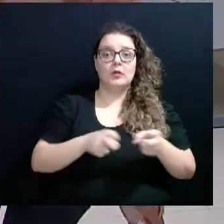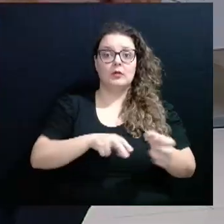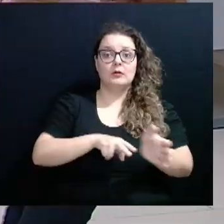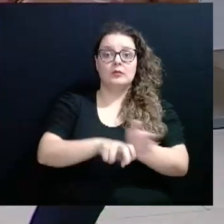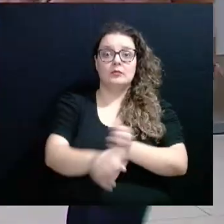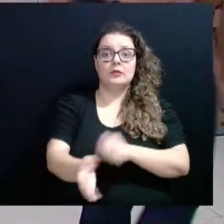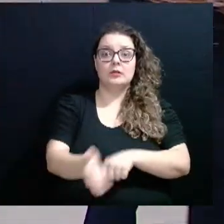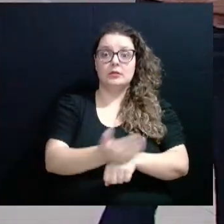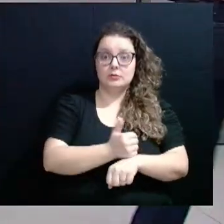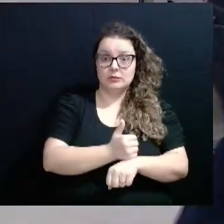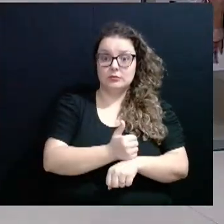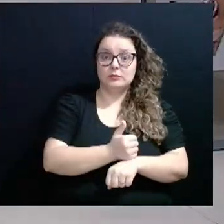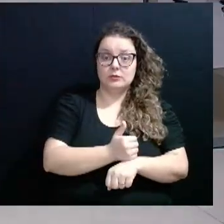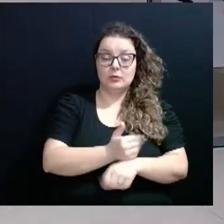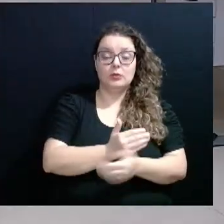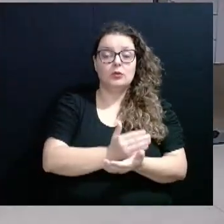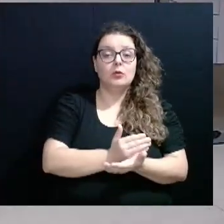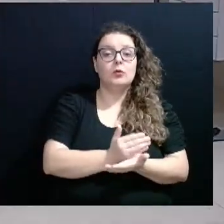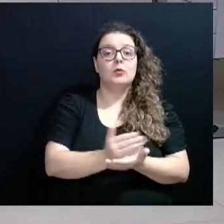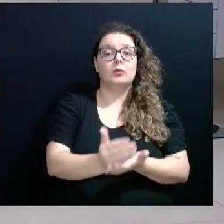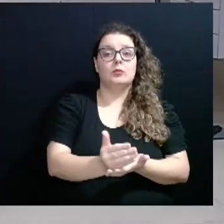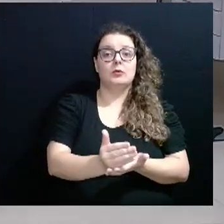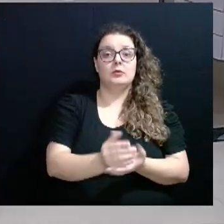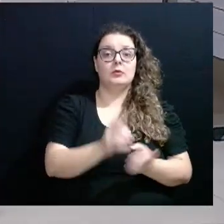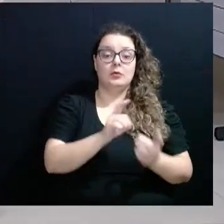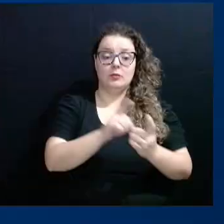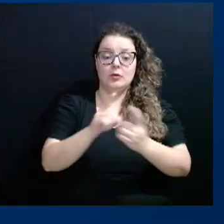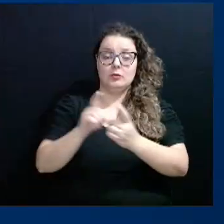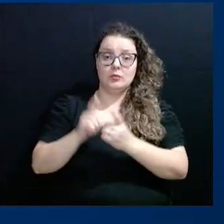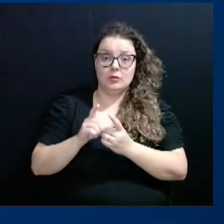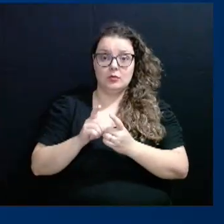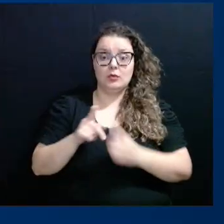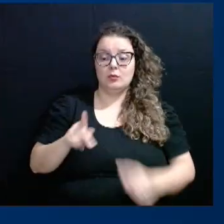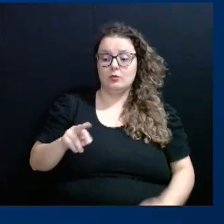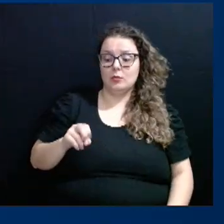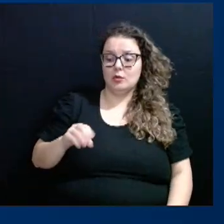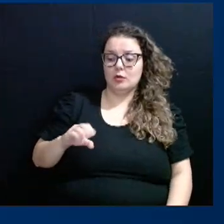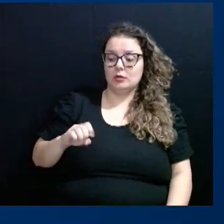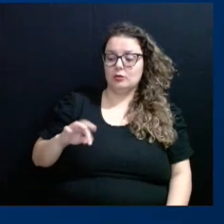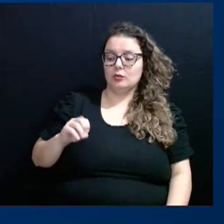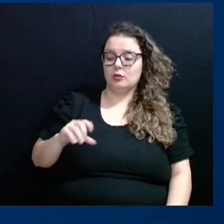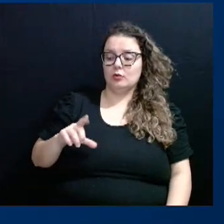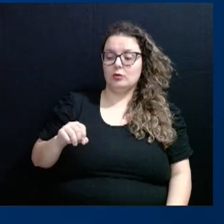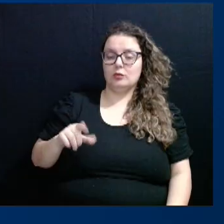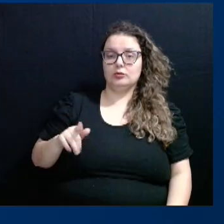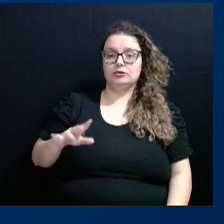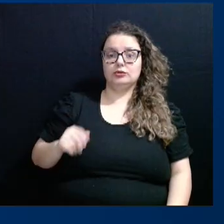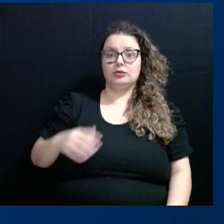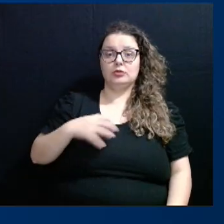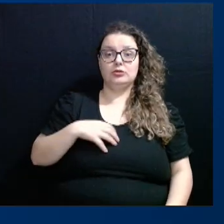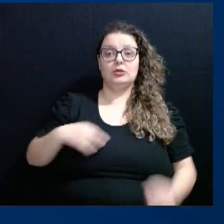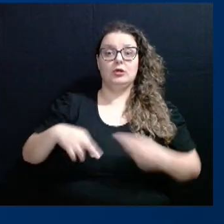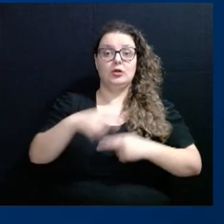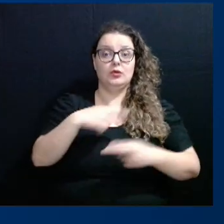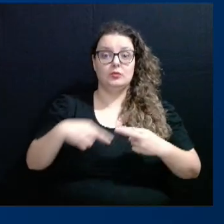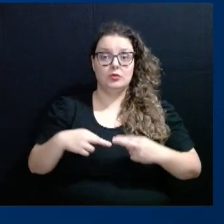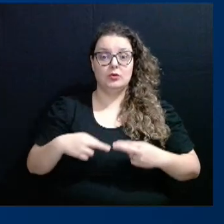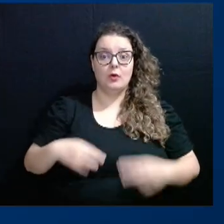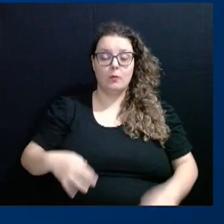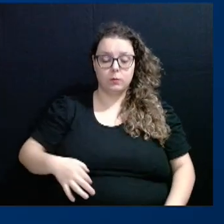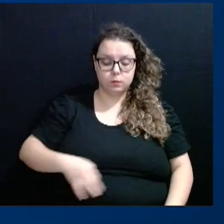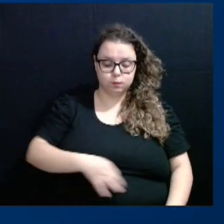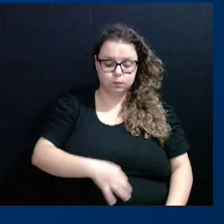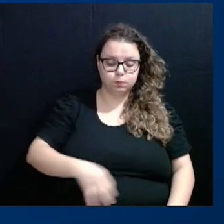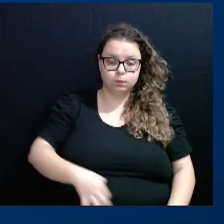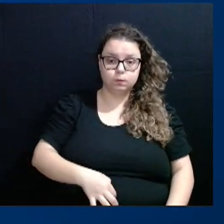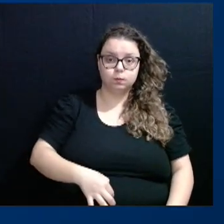Na fase inicial, são realizados atendimentos em proctologia, que são condições relacionadas ao intestino grosso, reto e ânus,